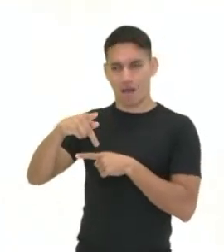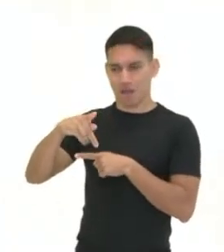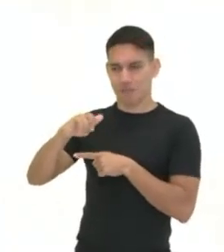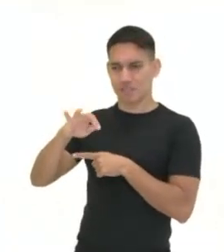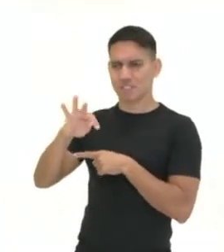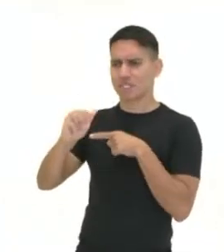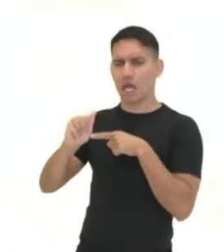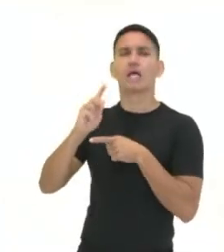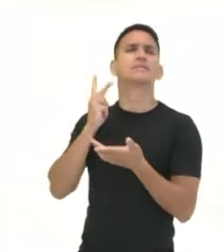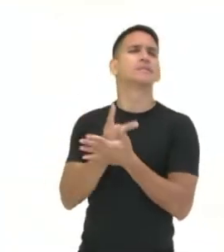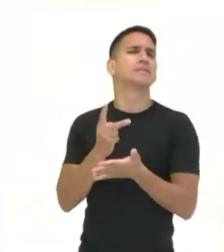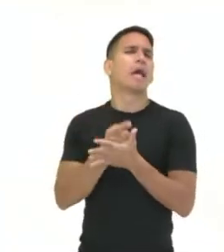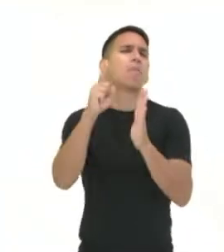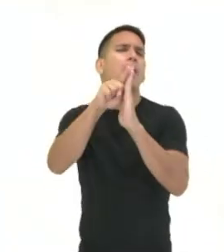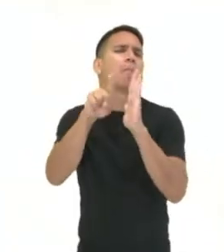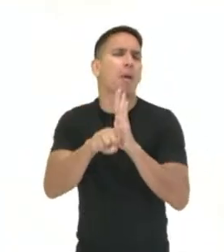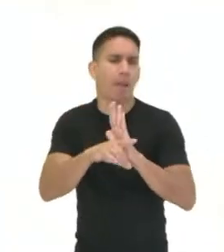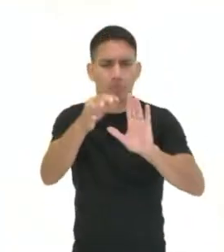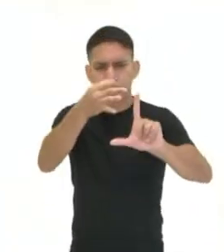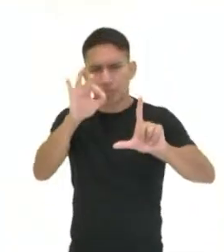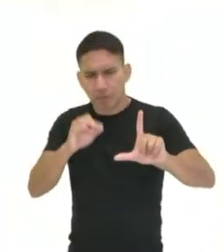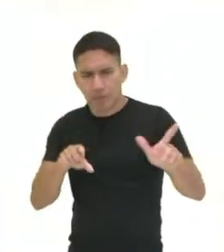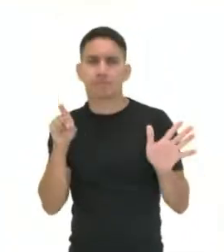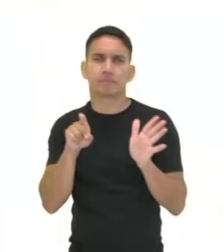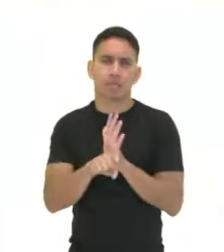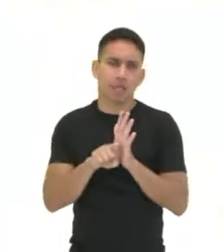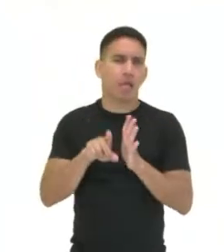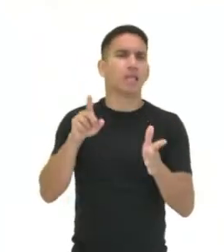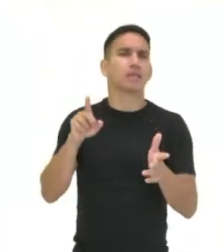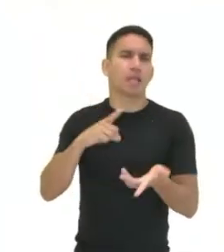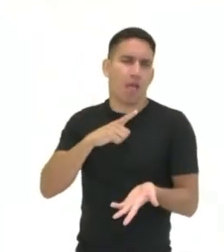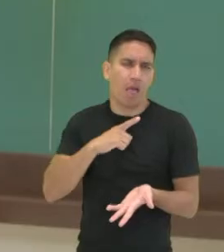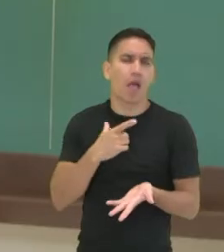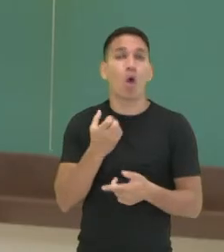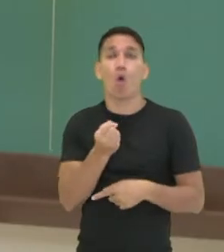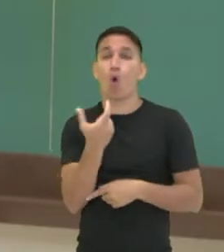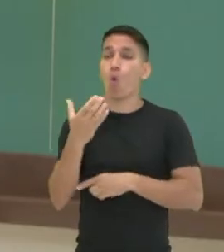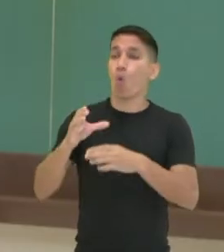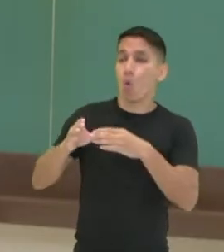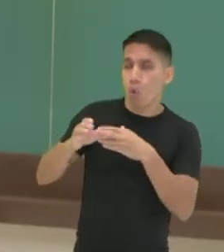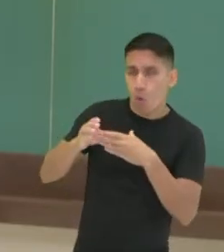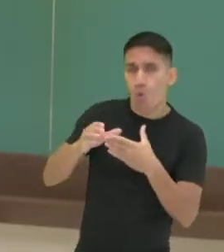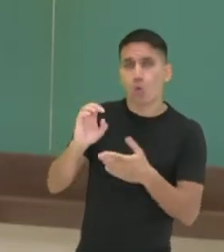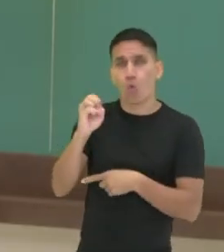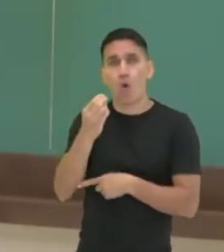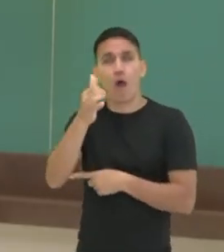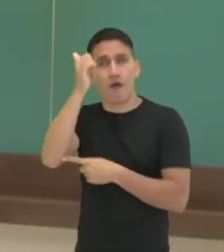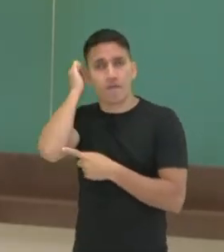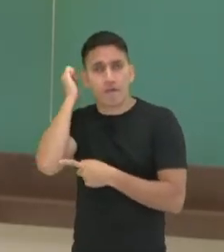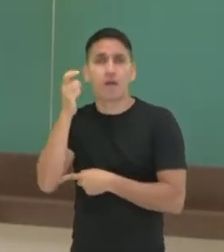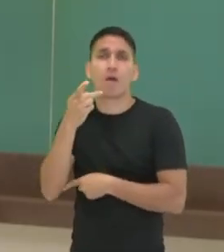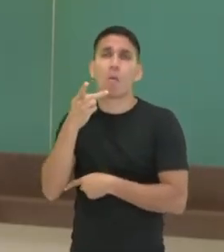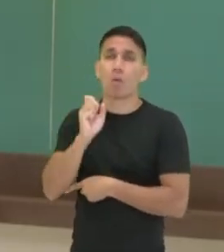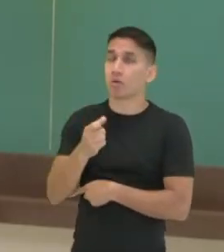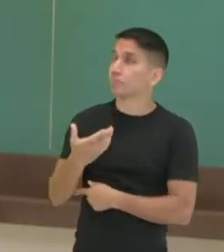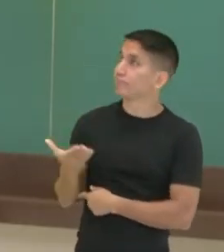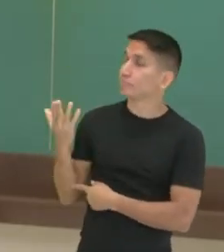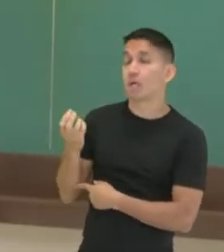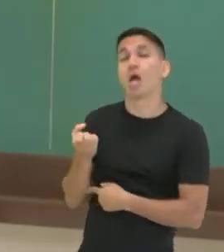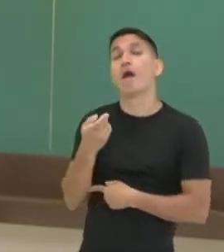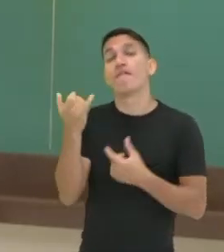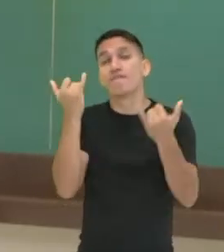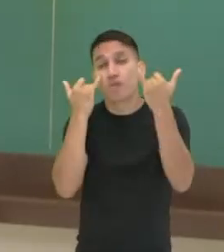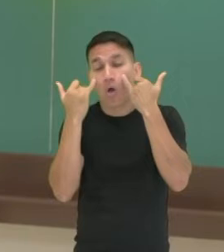questionários, às vezes você vai fazer uma inscrição no concurso público, num vestibular, e você pode optar lá por informar sua renda,